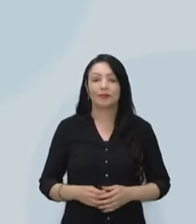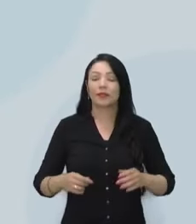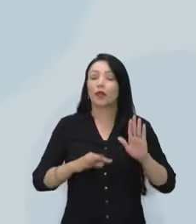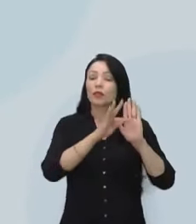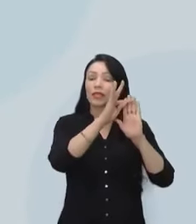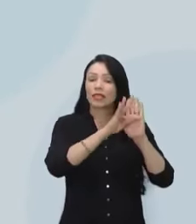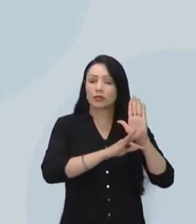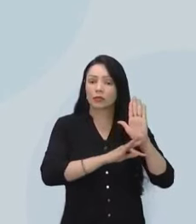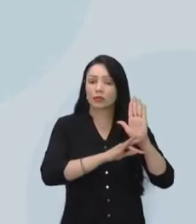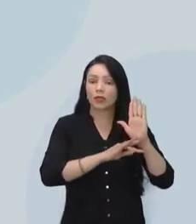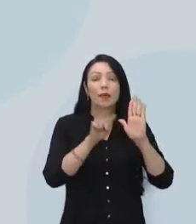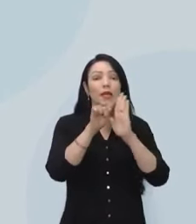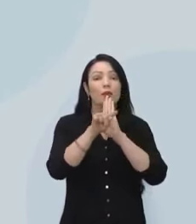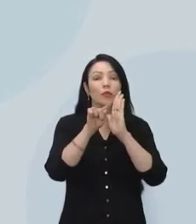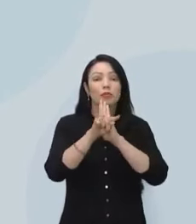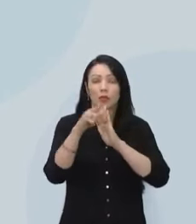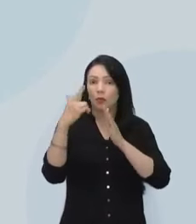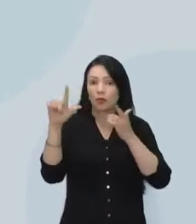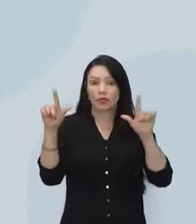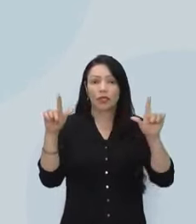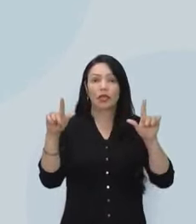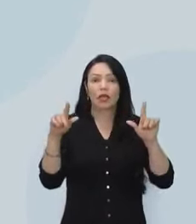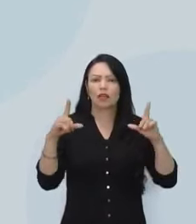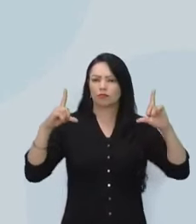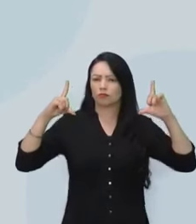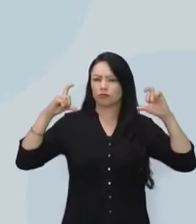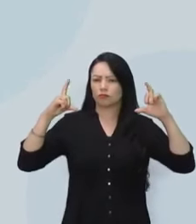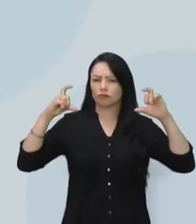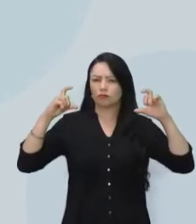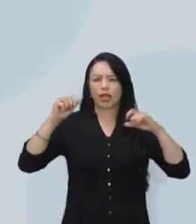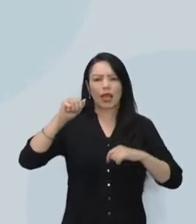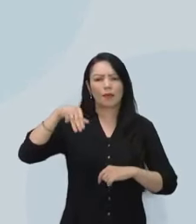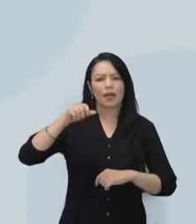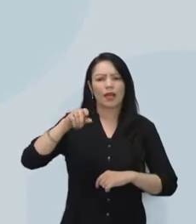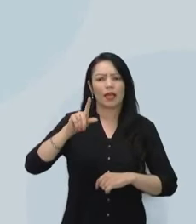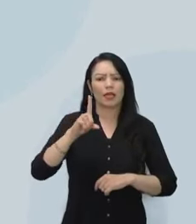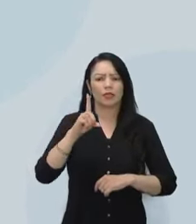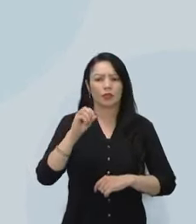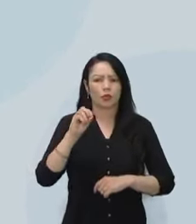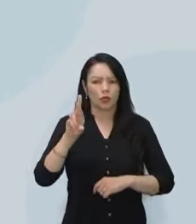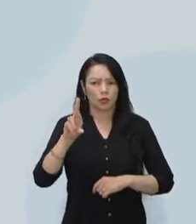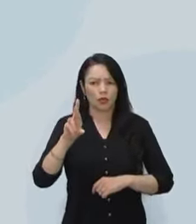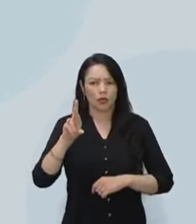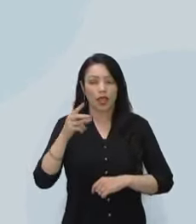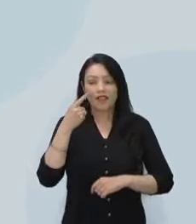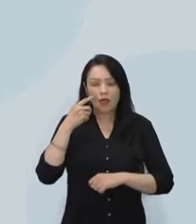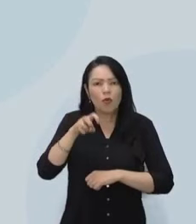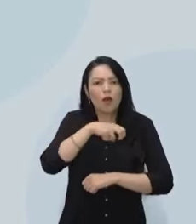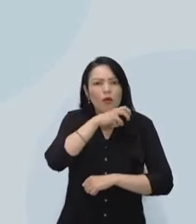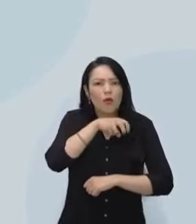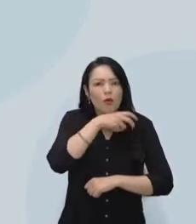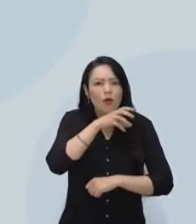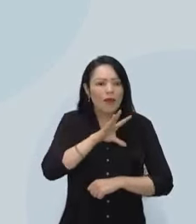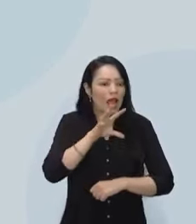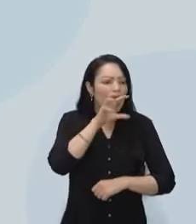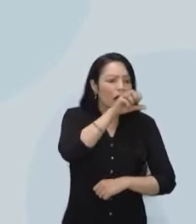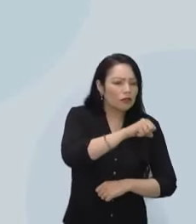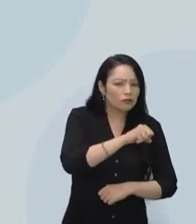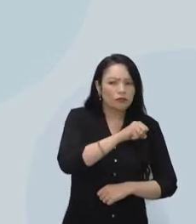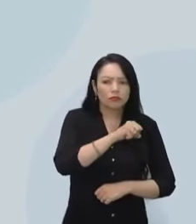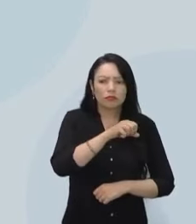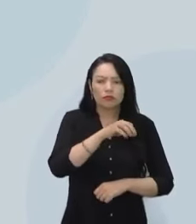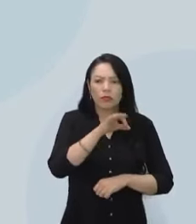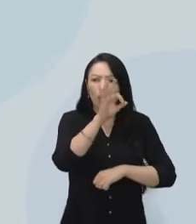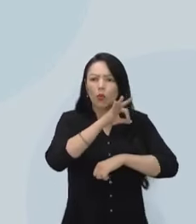é para a próxima questão. O fotógrafo amador flagra cobra engolindo cigarra em floresta nos Estados Unidos. Cena